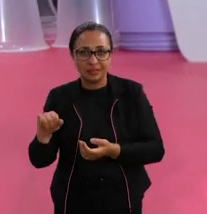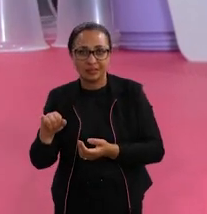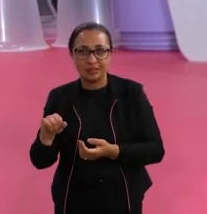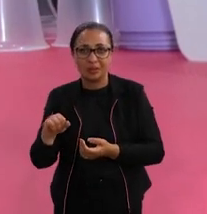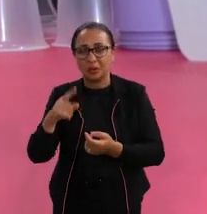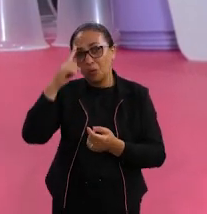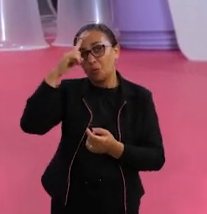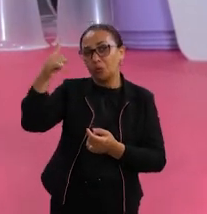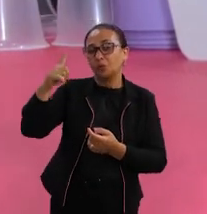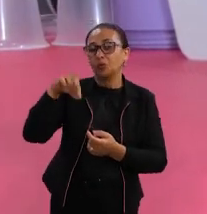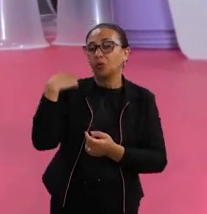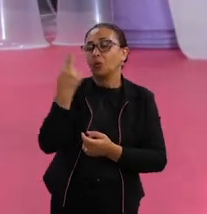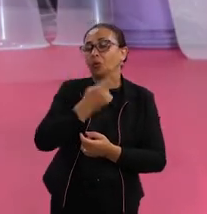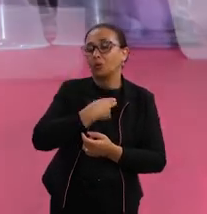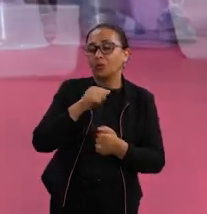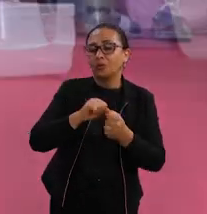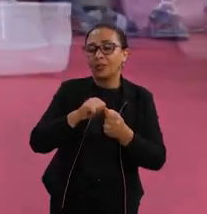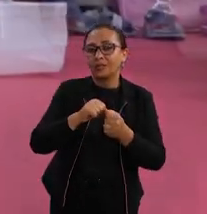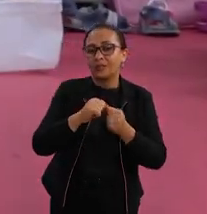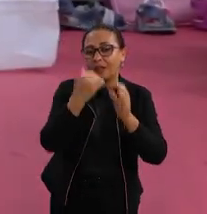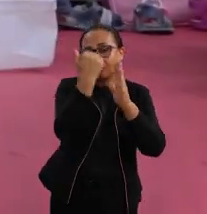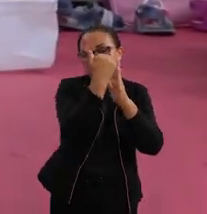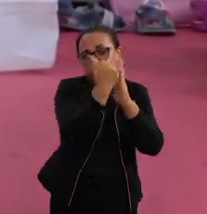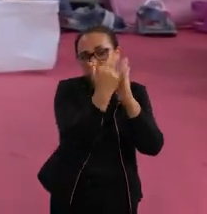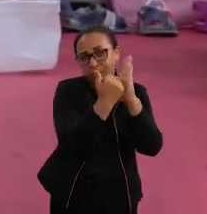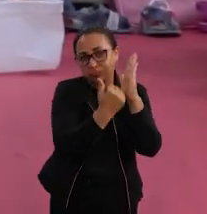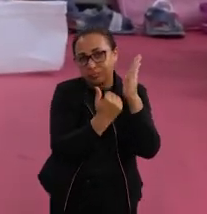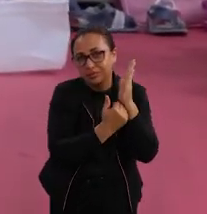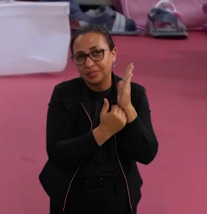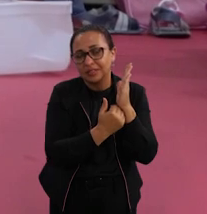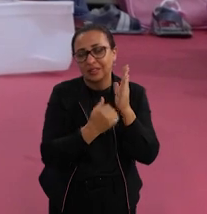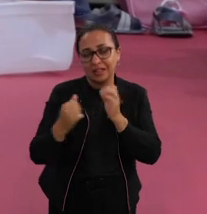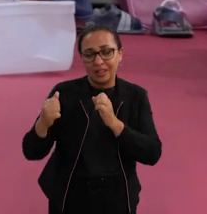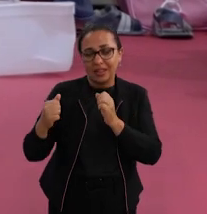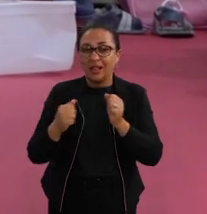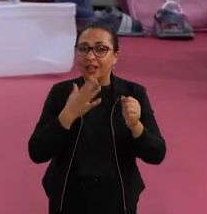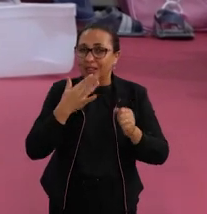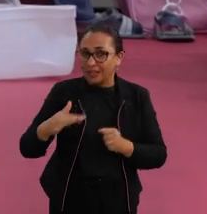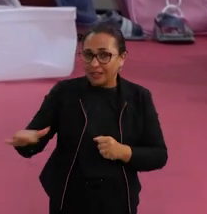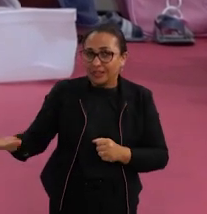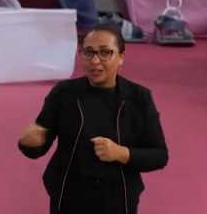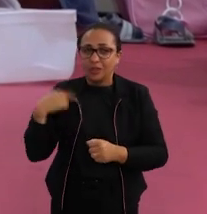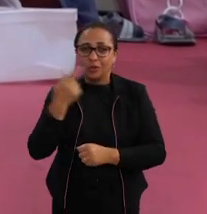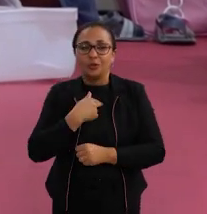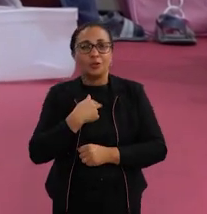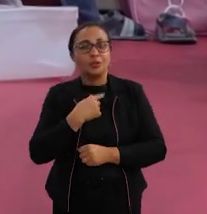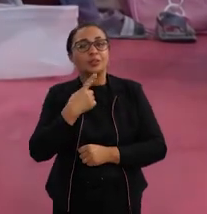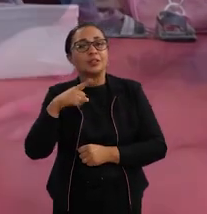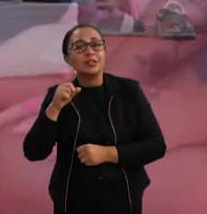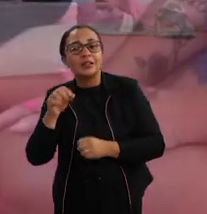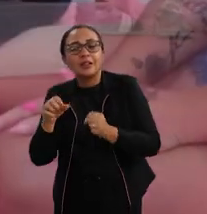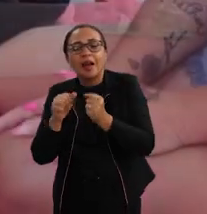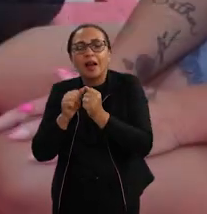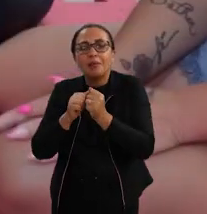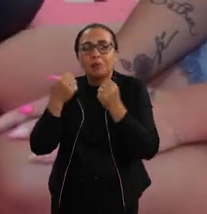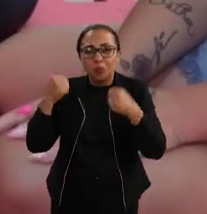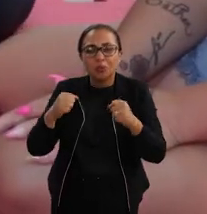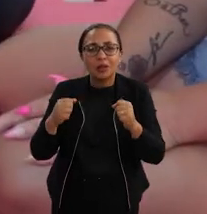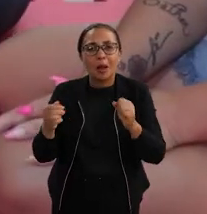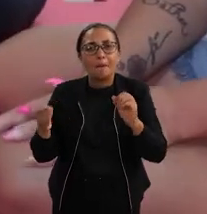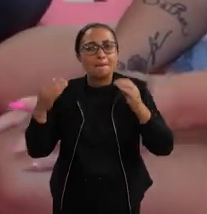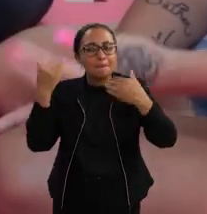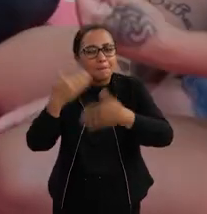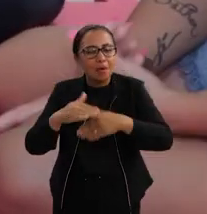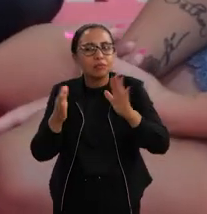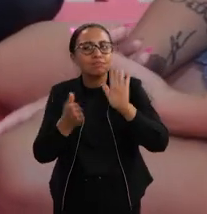se um dia a gente fizer um segmento, pudesse fazer o segmento dessas crianças, a gente iria poder